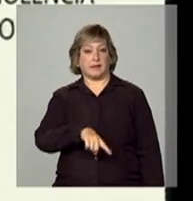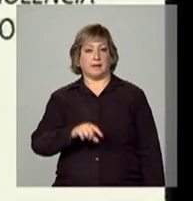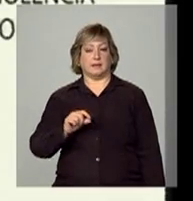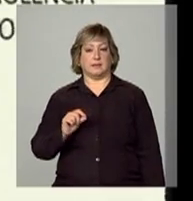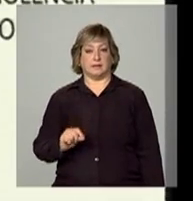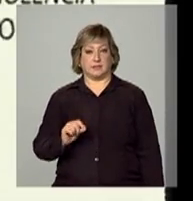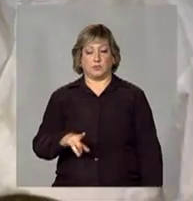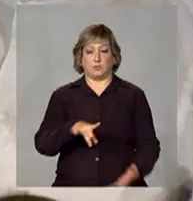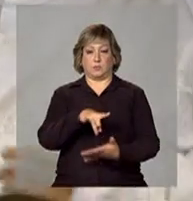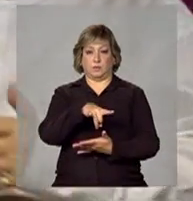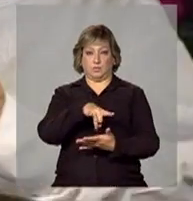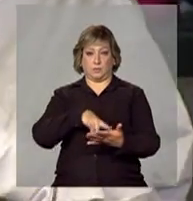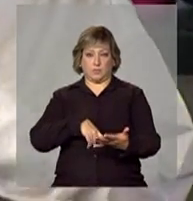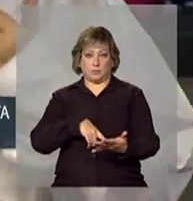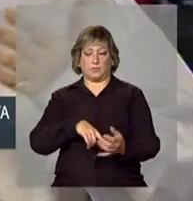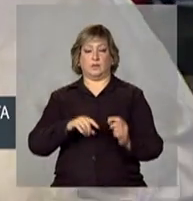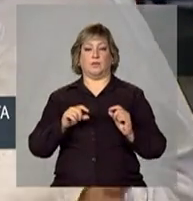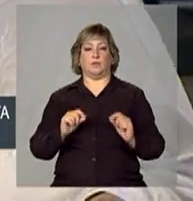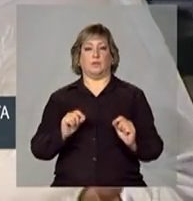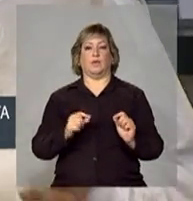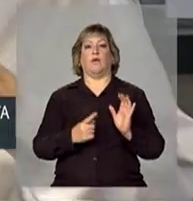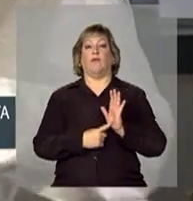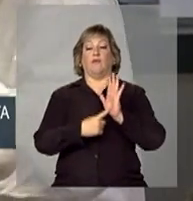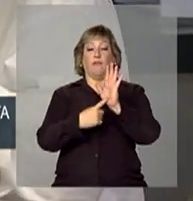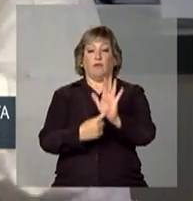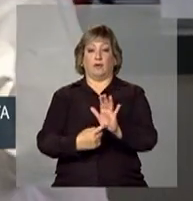Esse documento